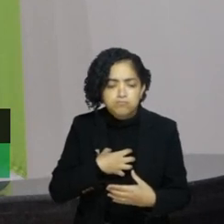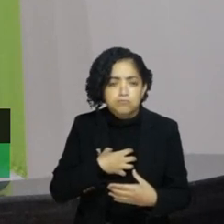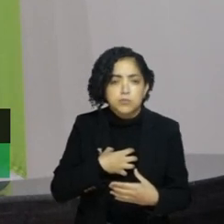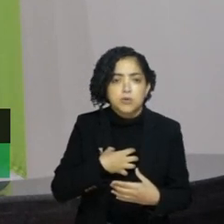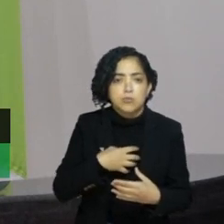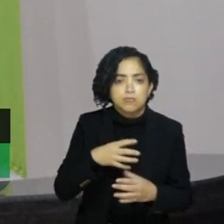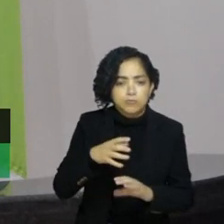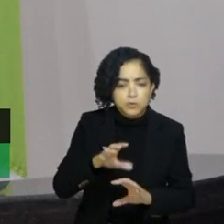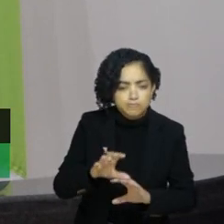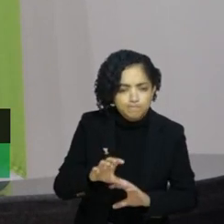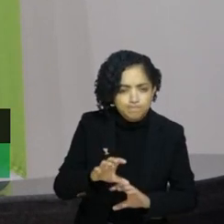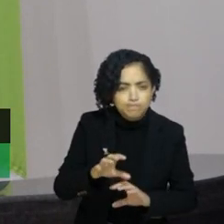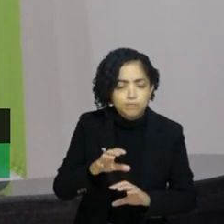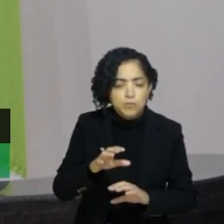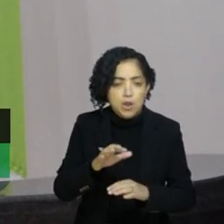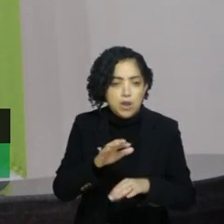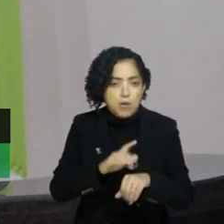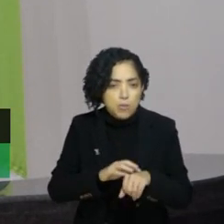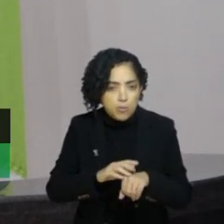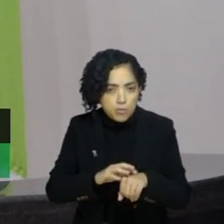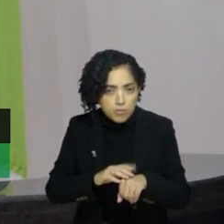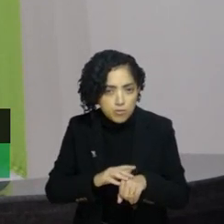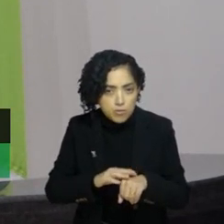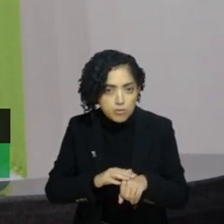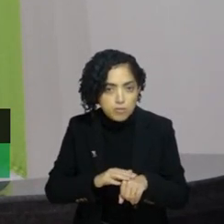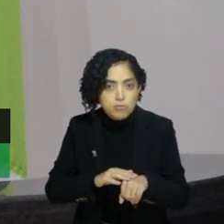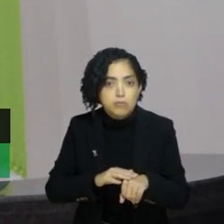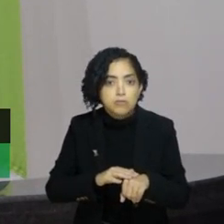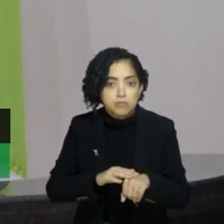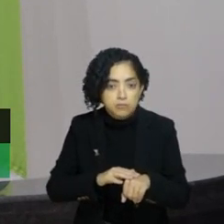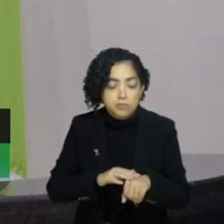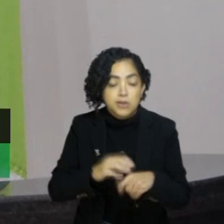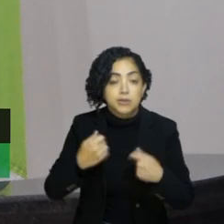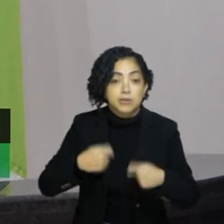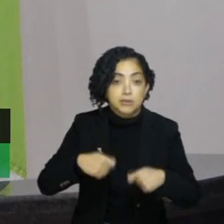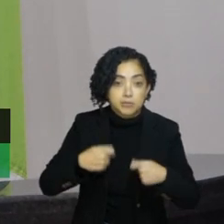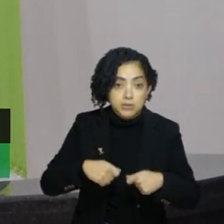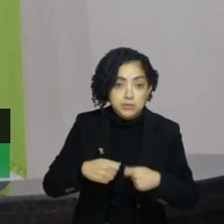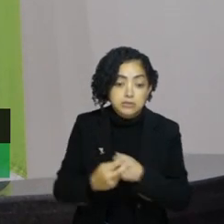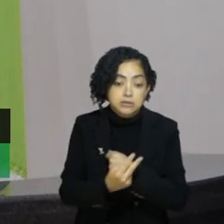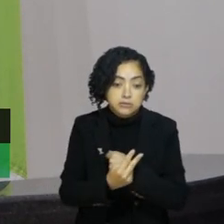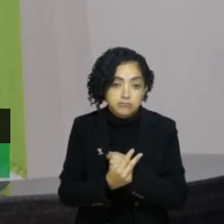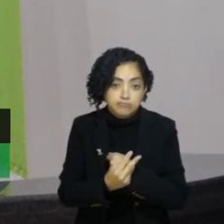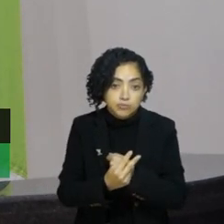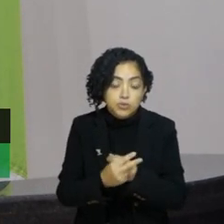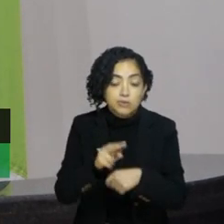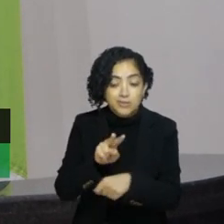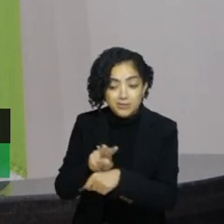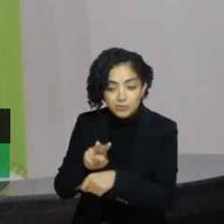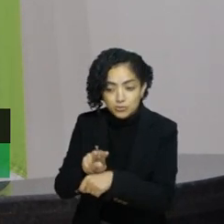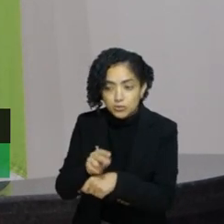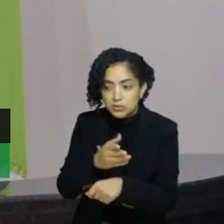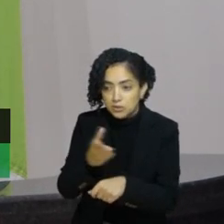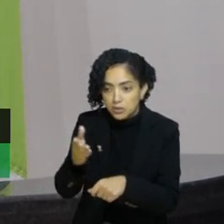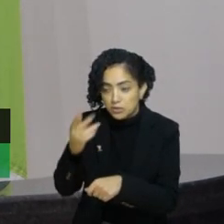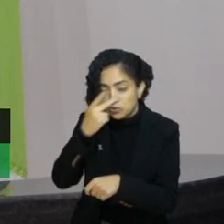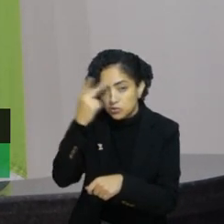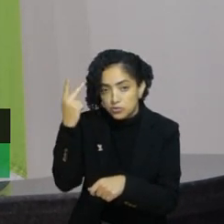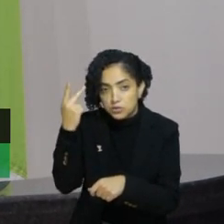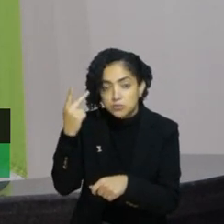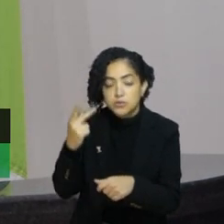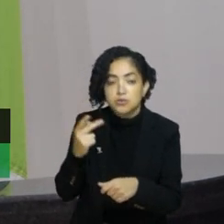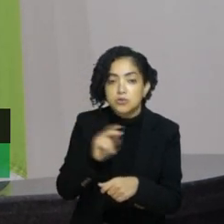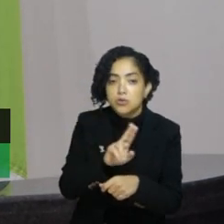doença gravíssima que a acompanha, porque ela precisa cuidar dos abrigos. Em seus